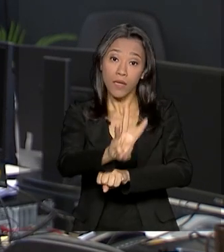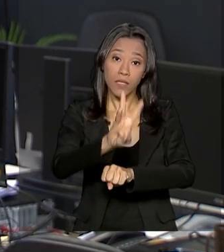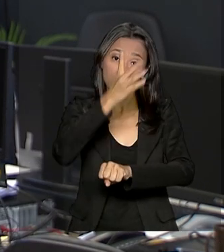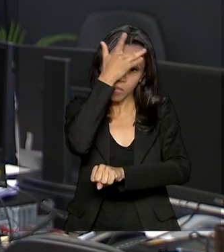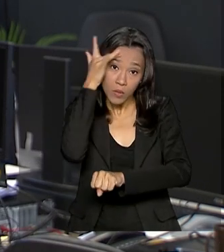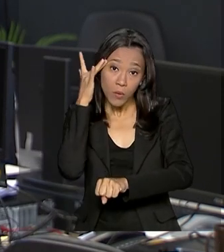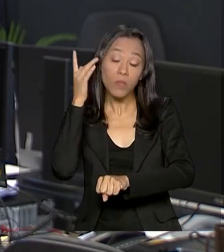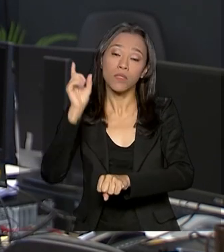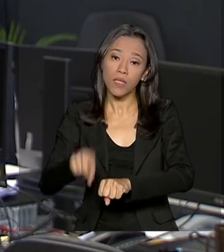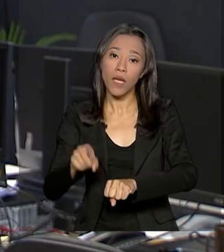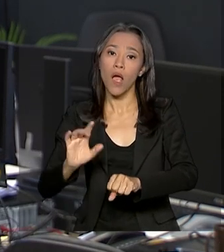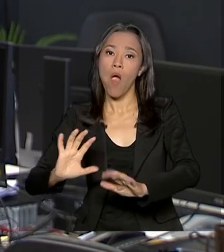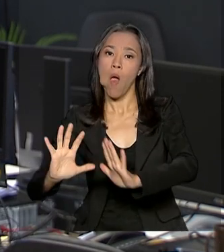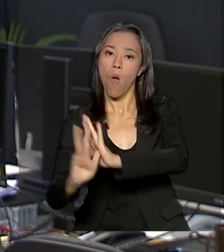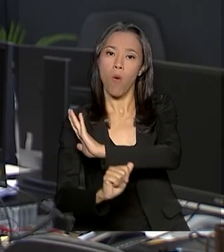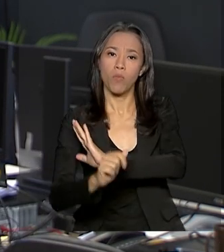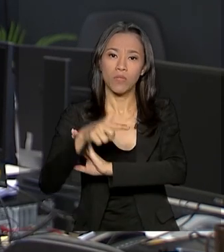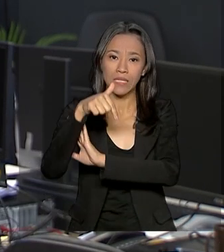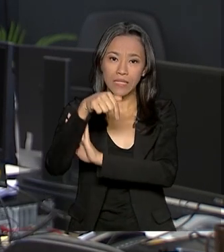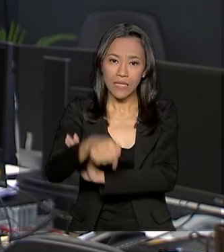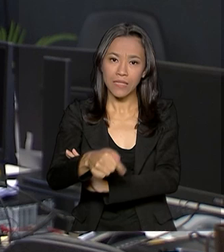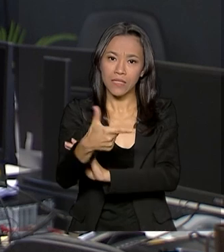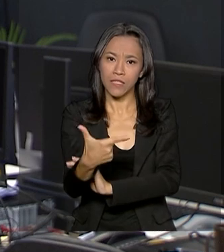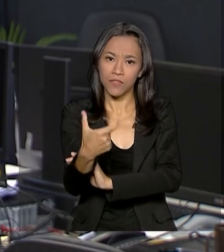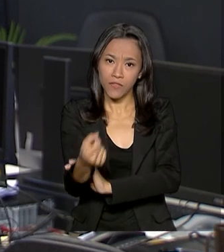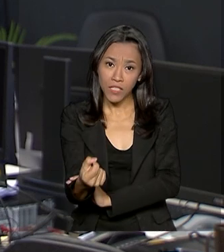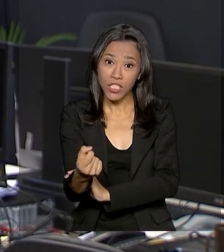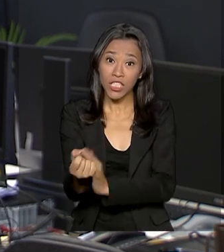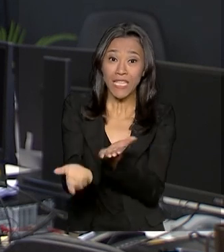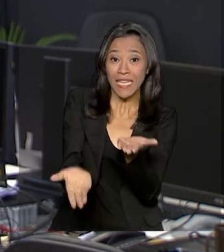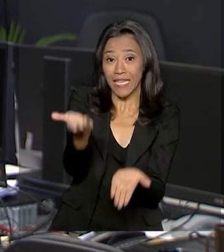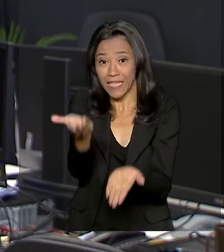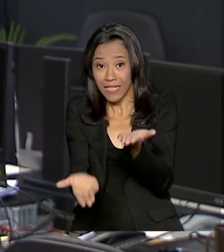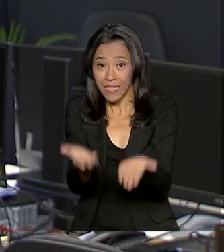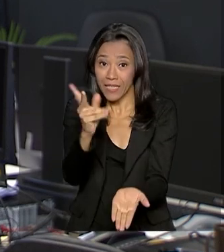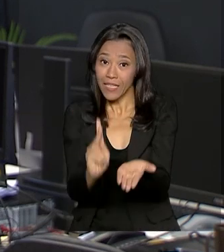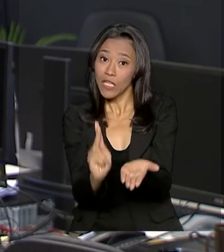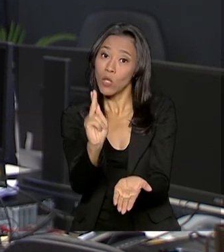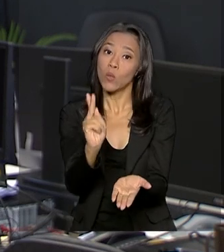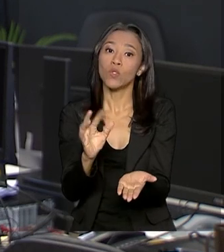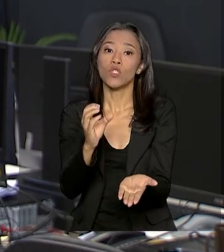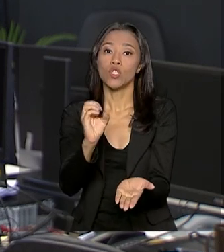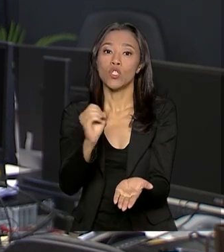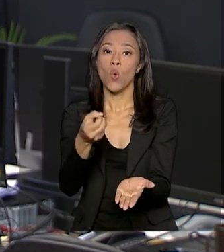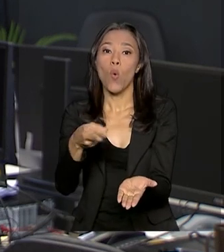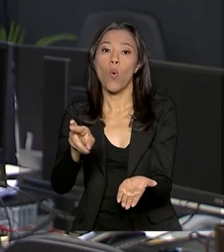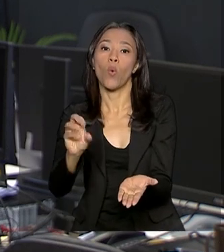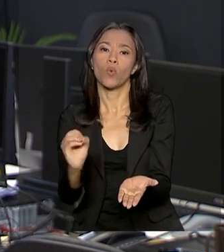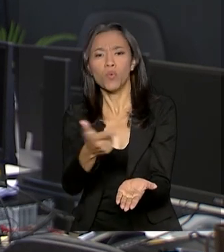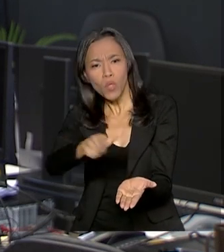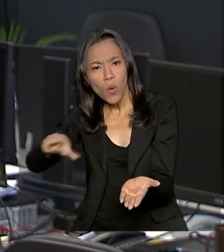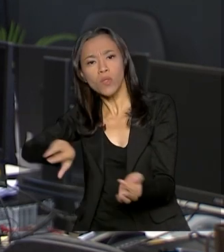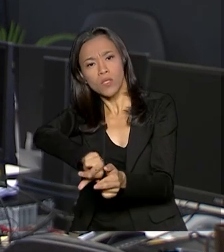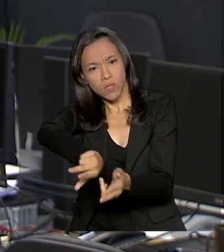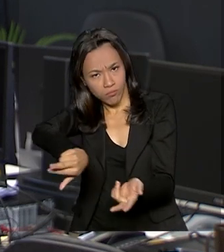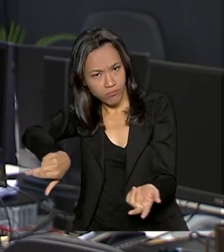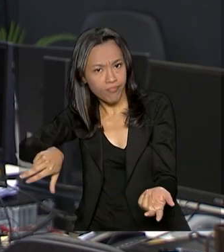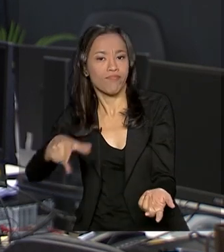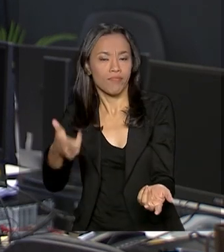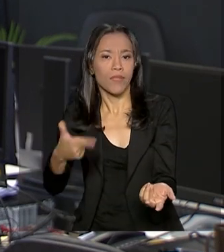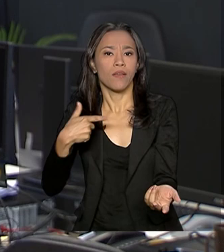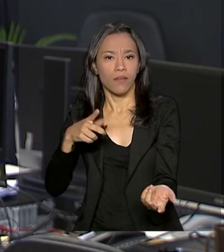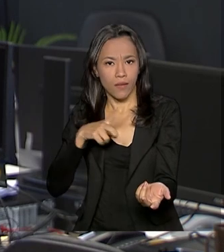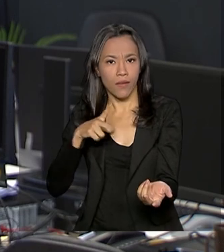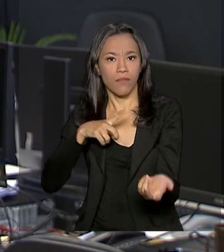de 720 quilos de ouro e outros metais preciosos ocorrido no último dia 25 no terminal de